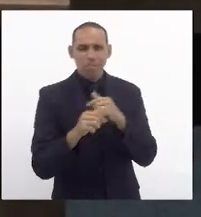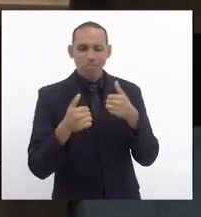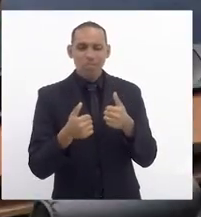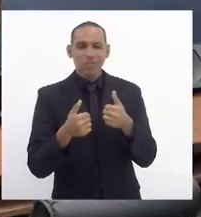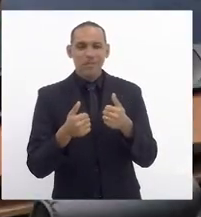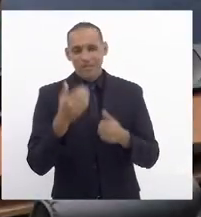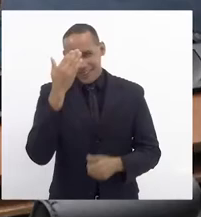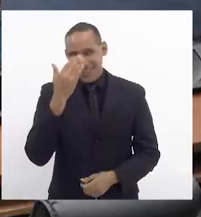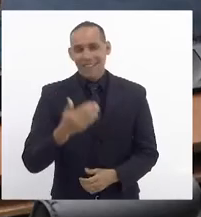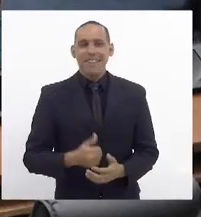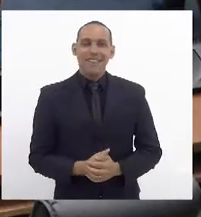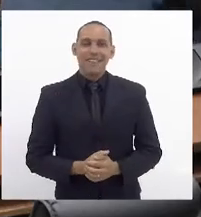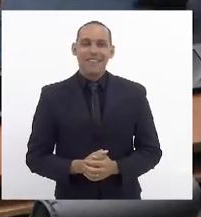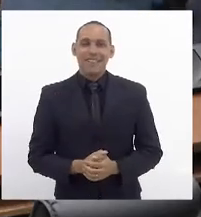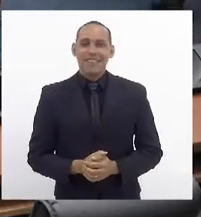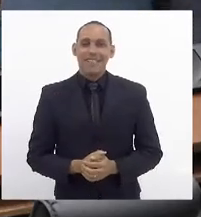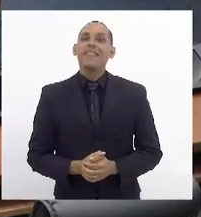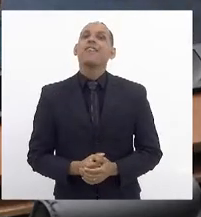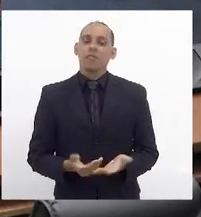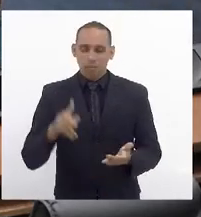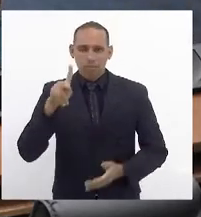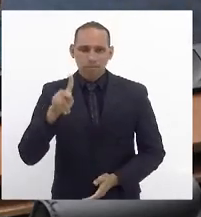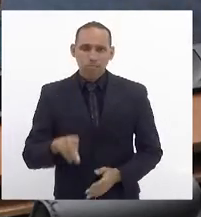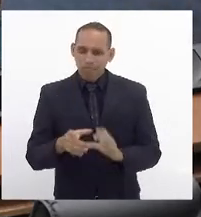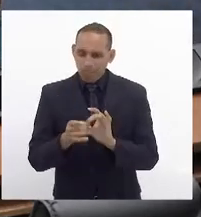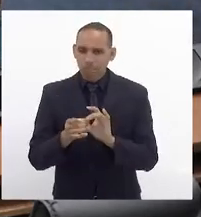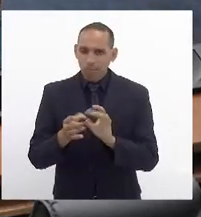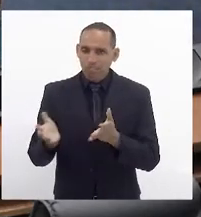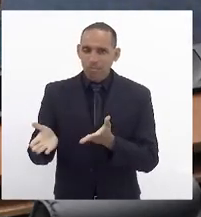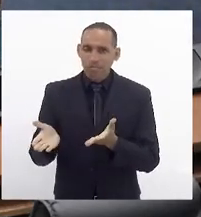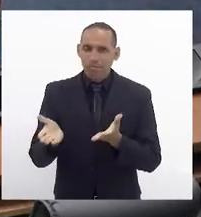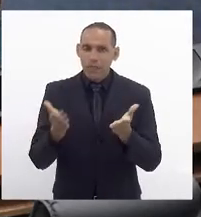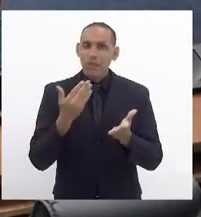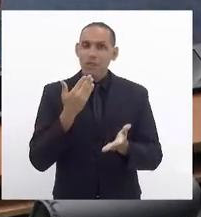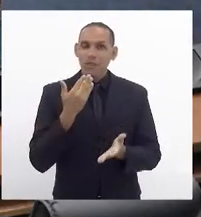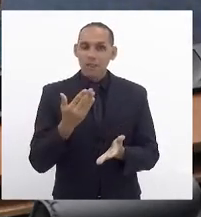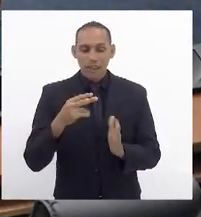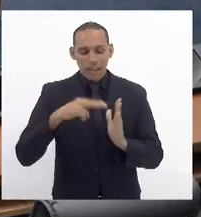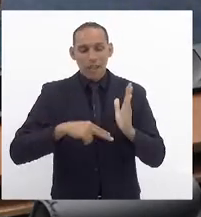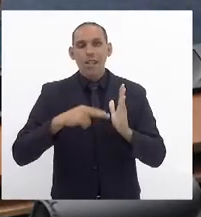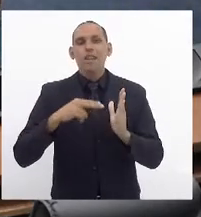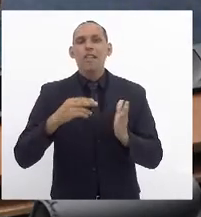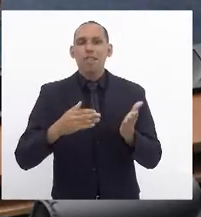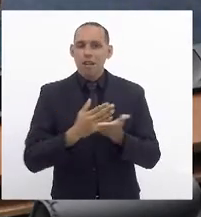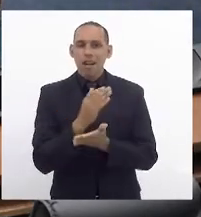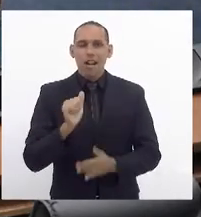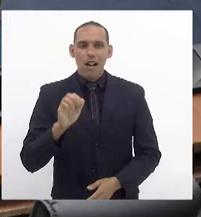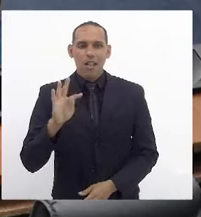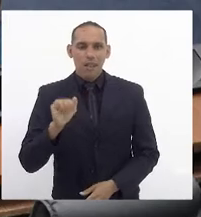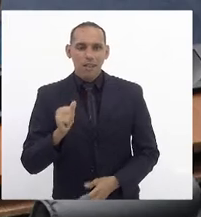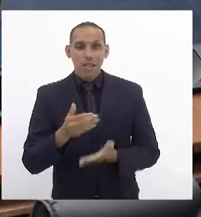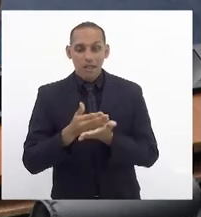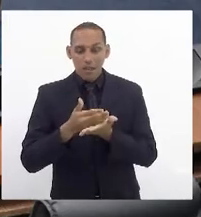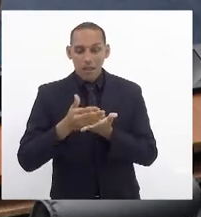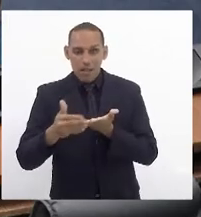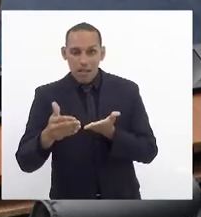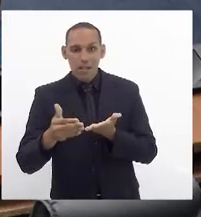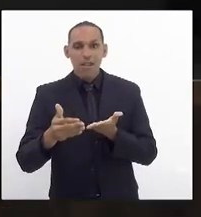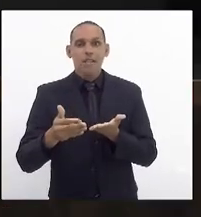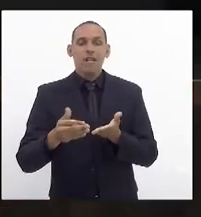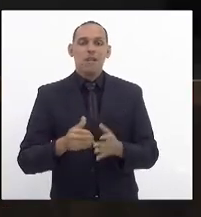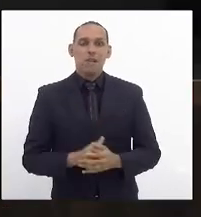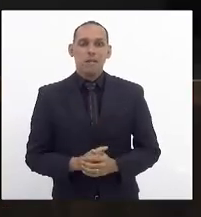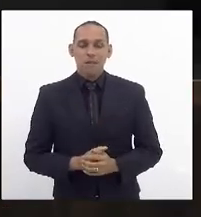dele obrigado a presidência the fair é de vossa excelência' lida e aprovada a ata passa-se ao expediente Inicial